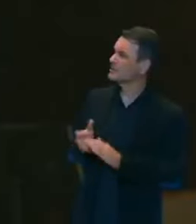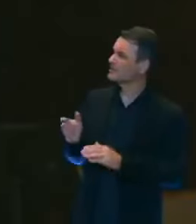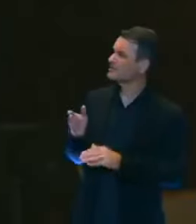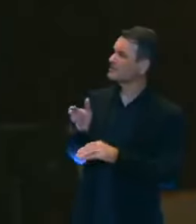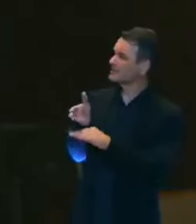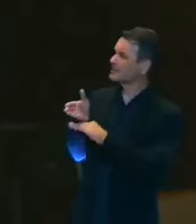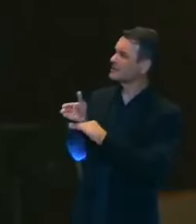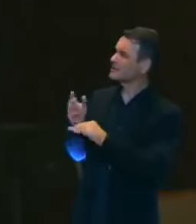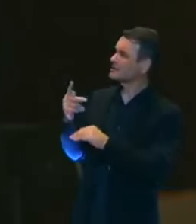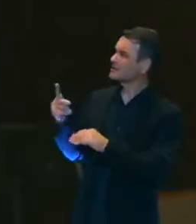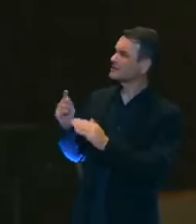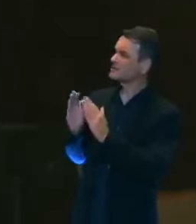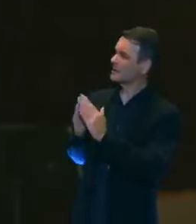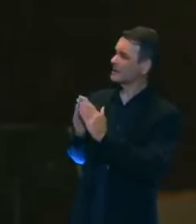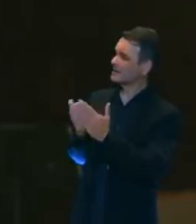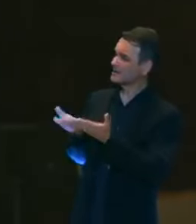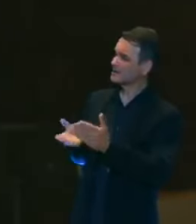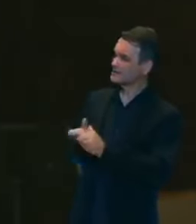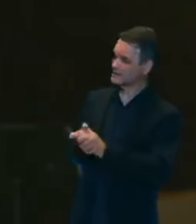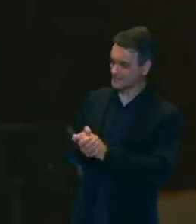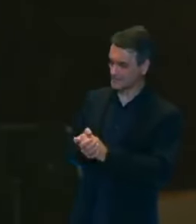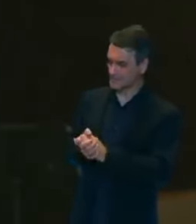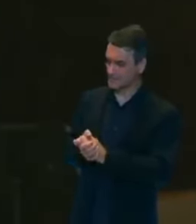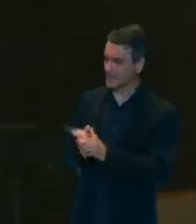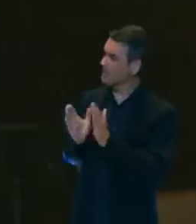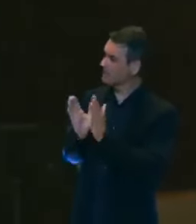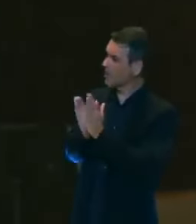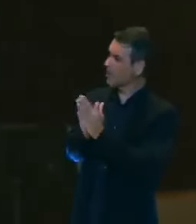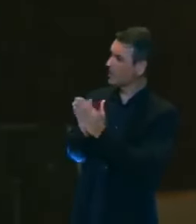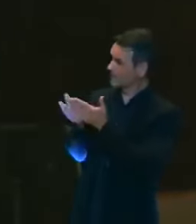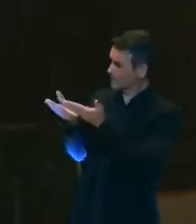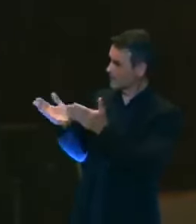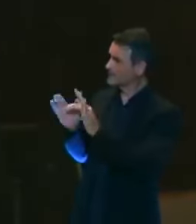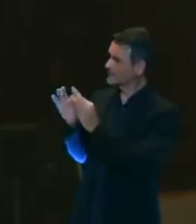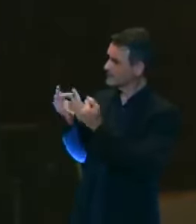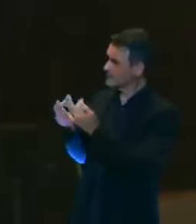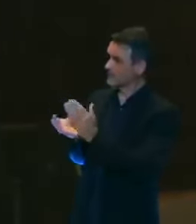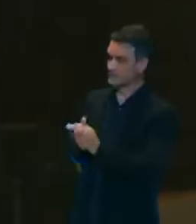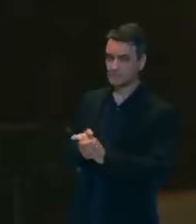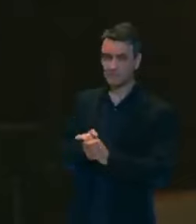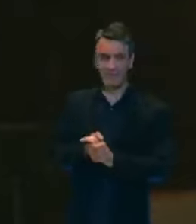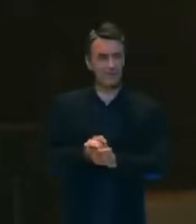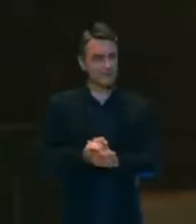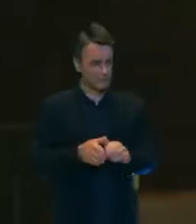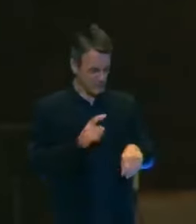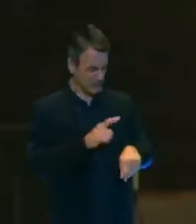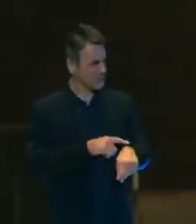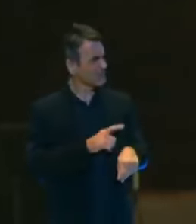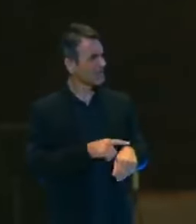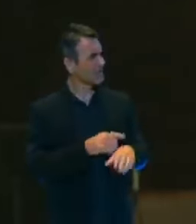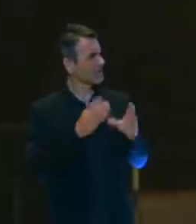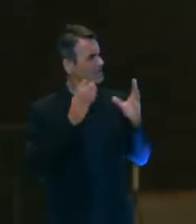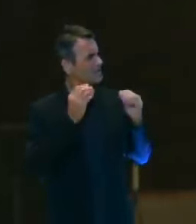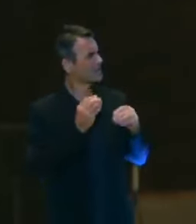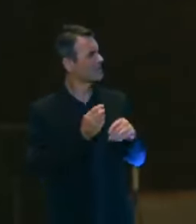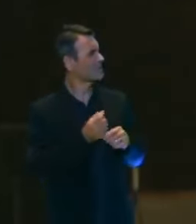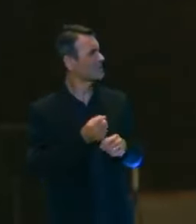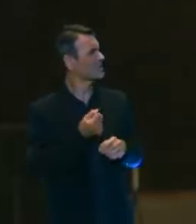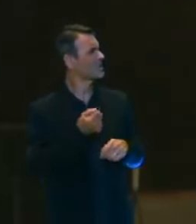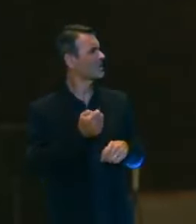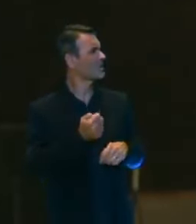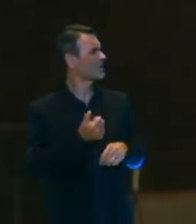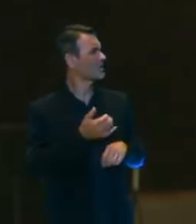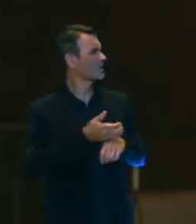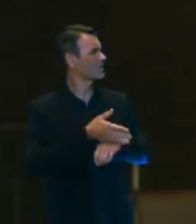tua casa para orar por você. Falei: meu irmão, está tarde. Pode ser